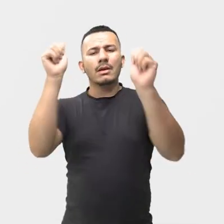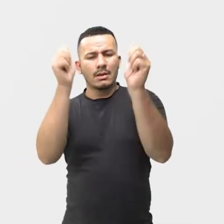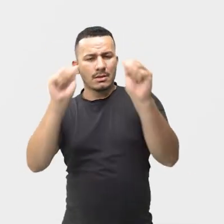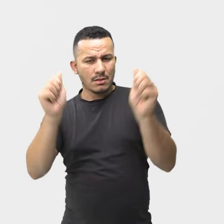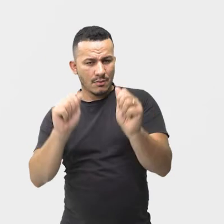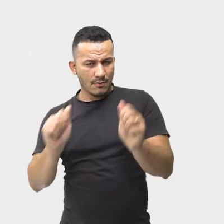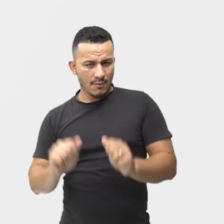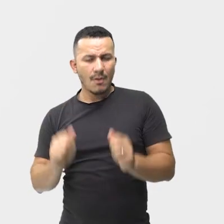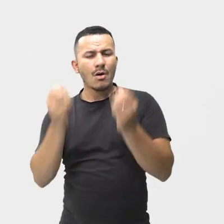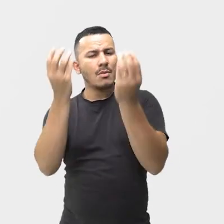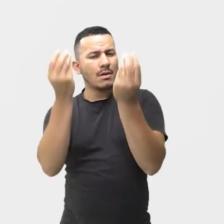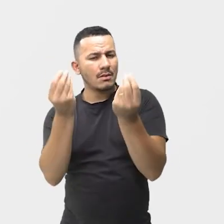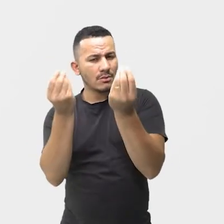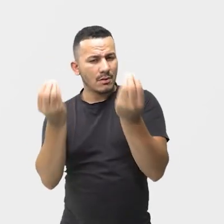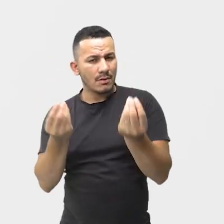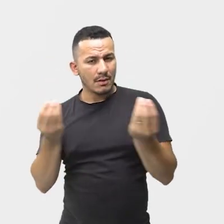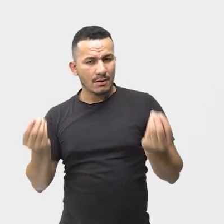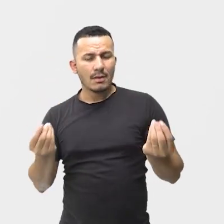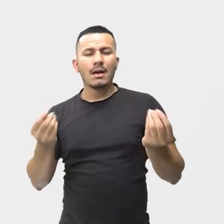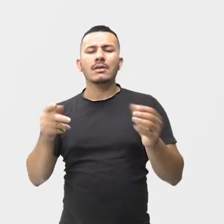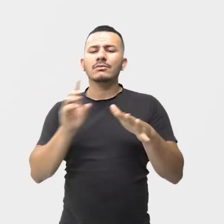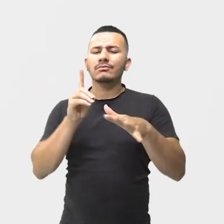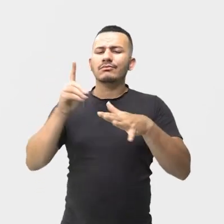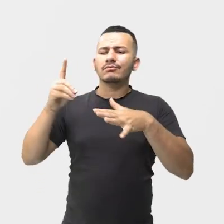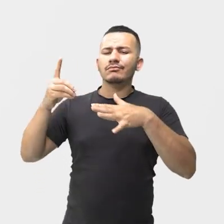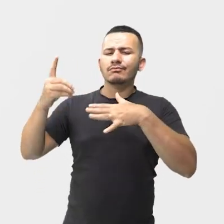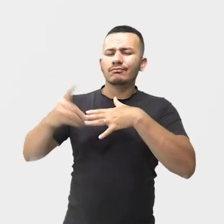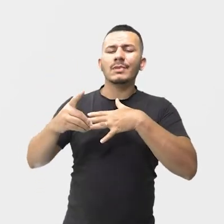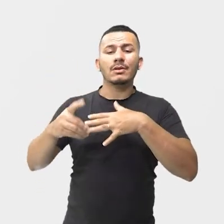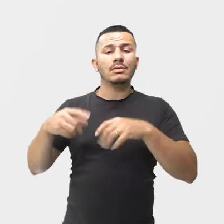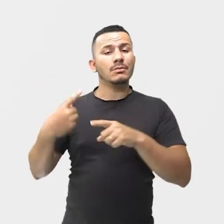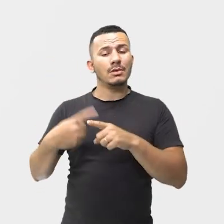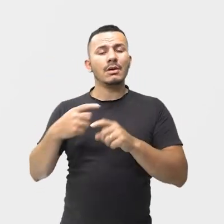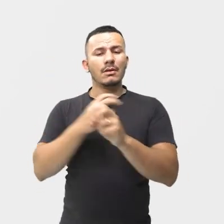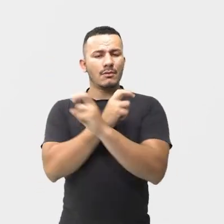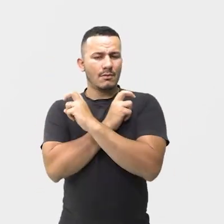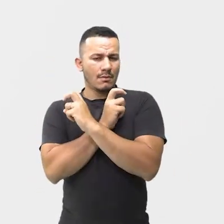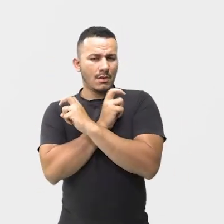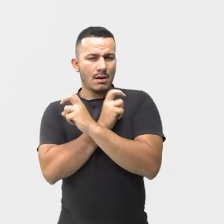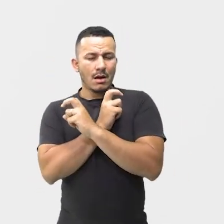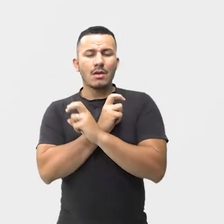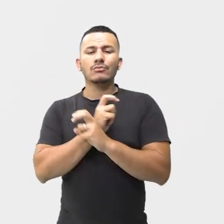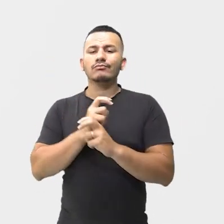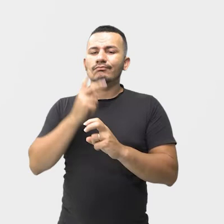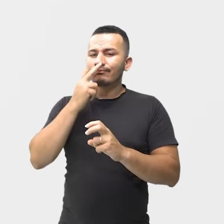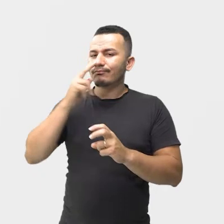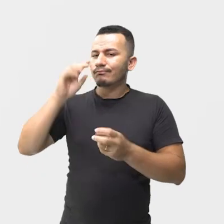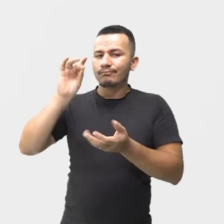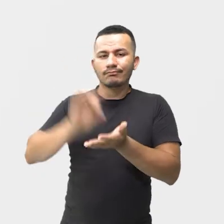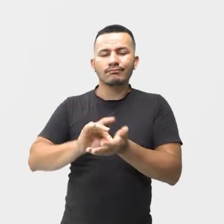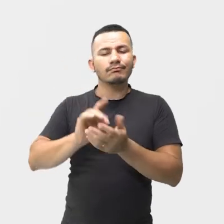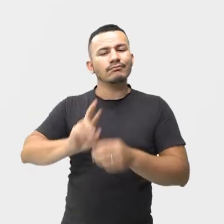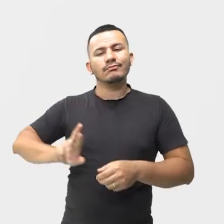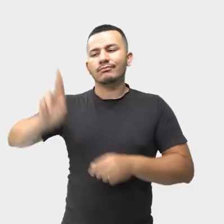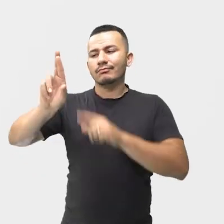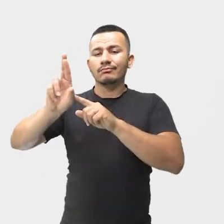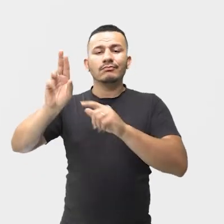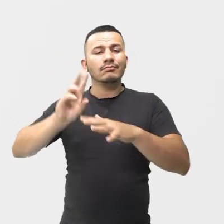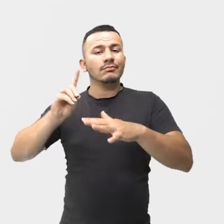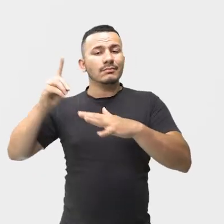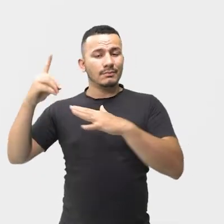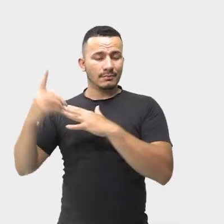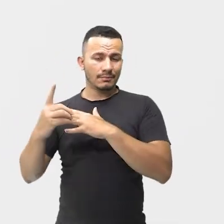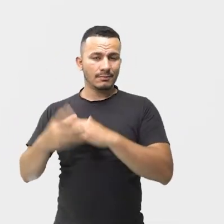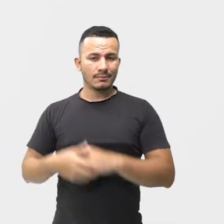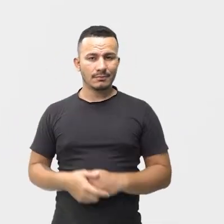mobilidade, essa solenidade de deuses, porque os faraós eram considerados como um deus